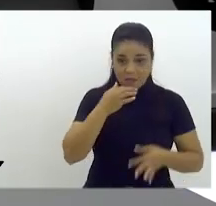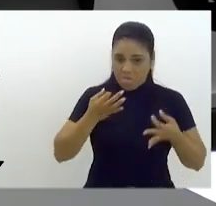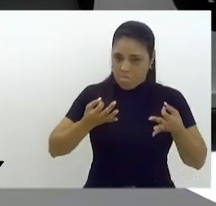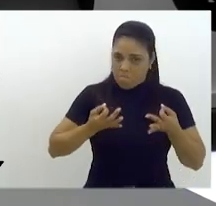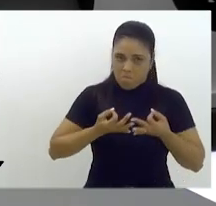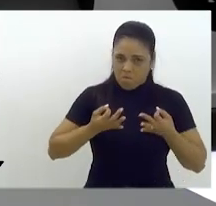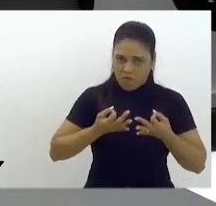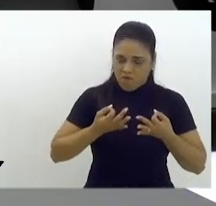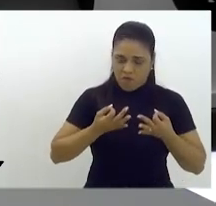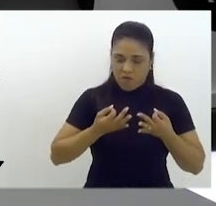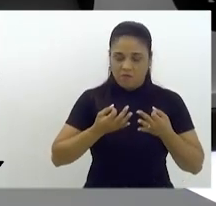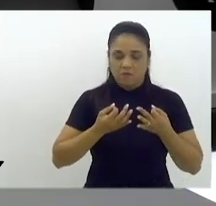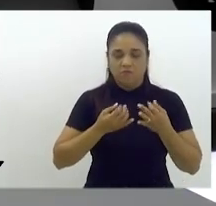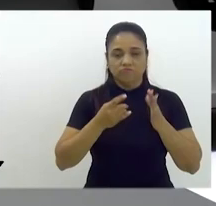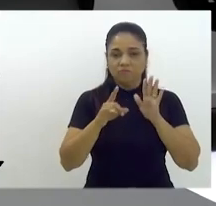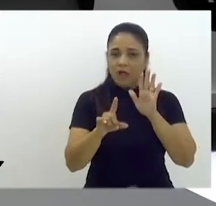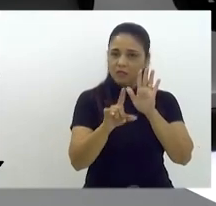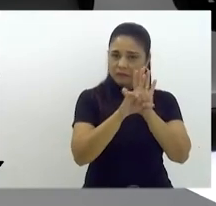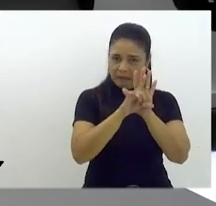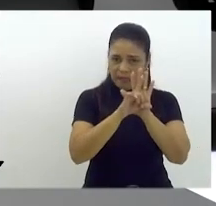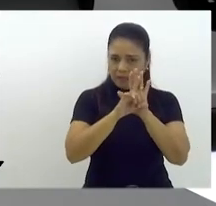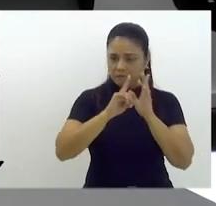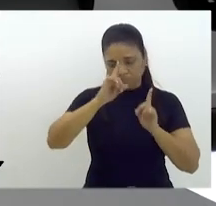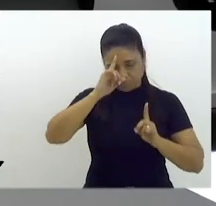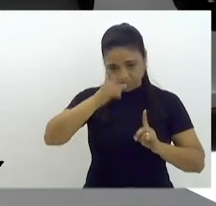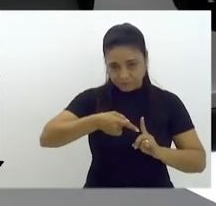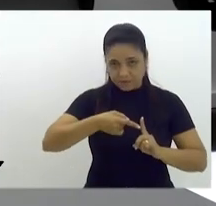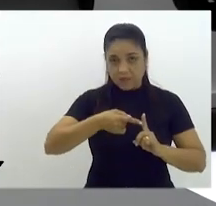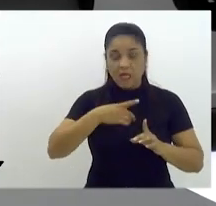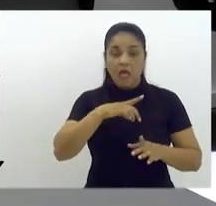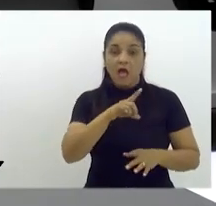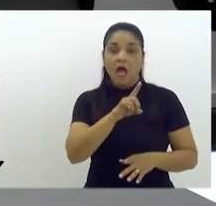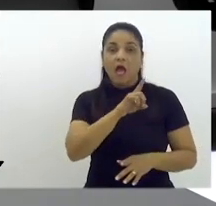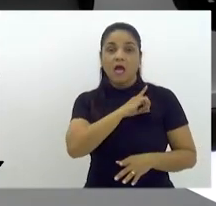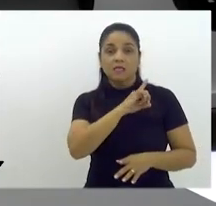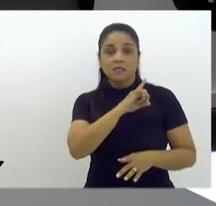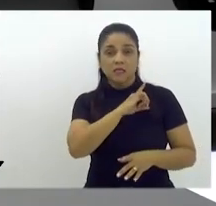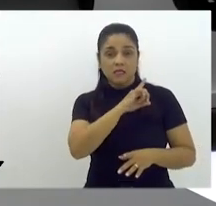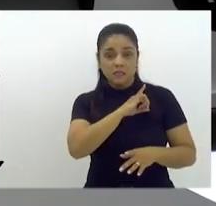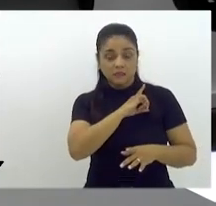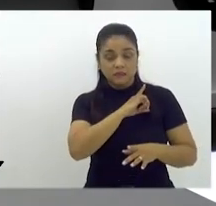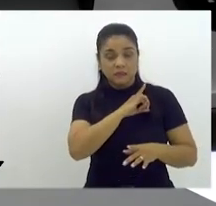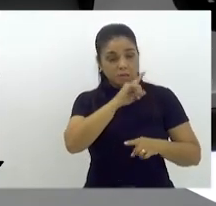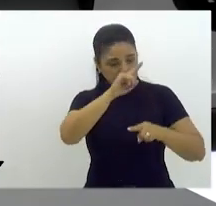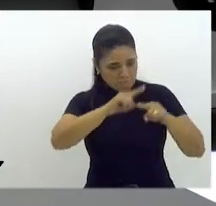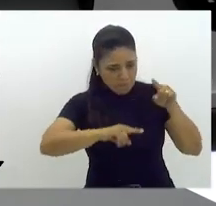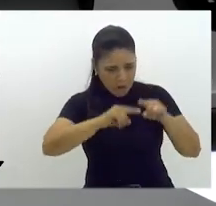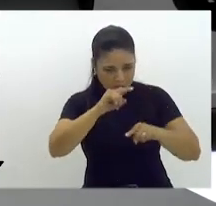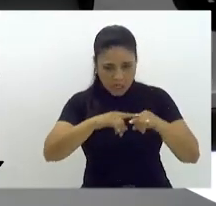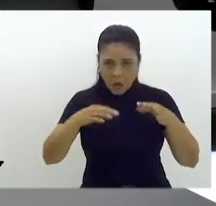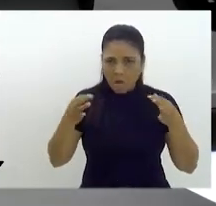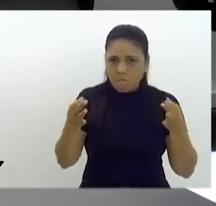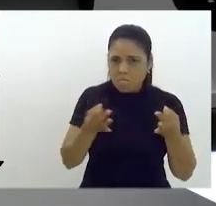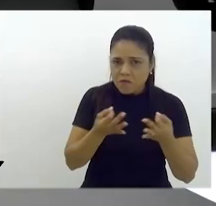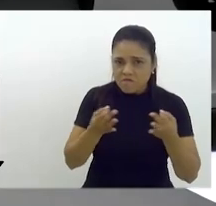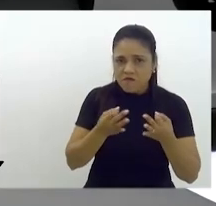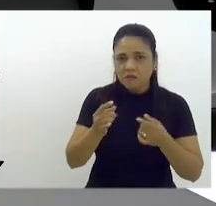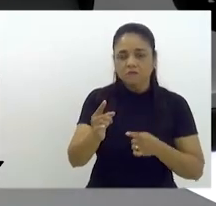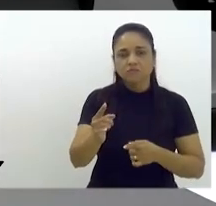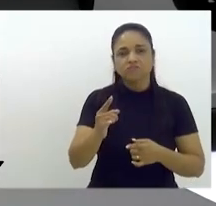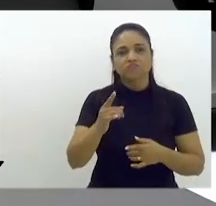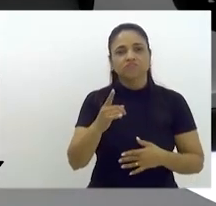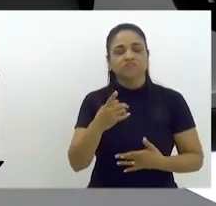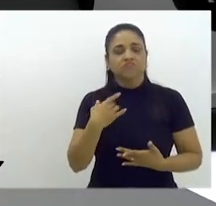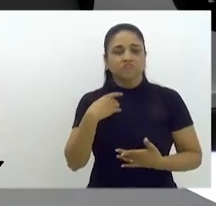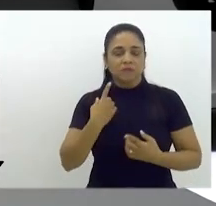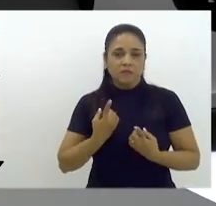determina a legislação que haja uma delegacia e que devidamente equipada para atendimento das Mulheres